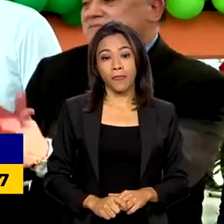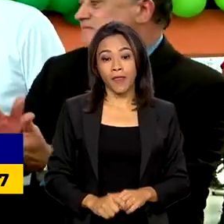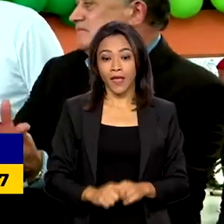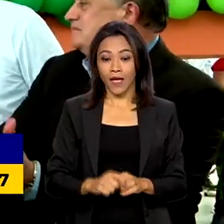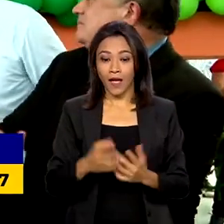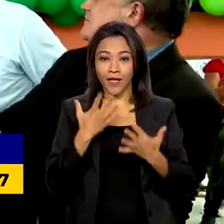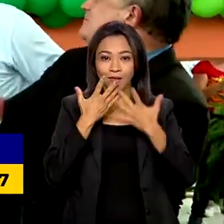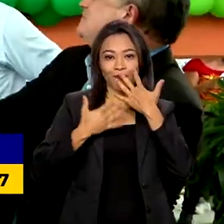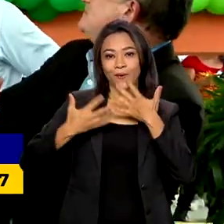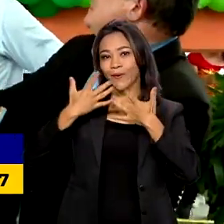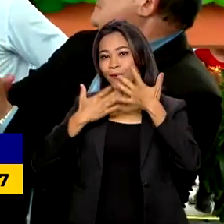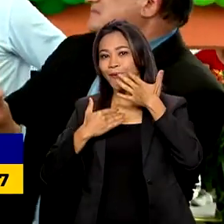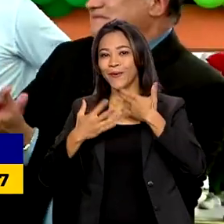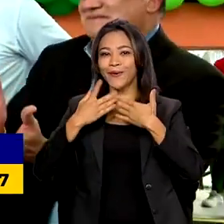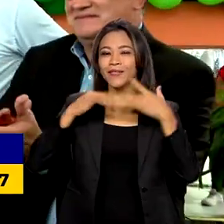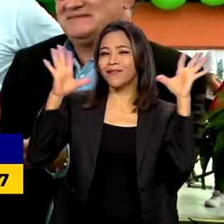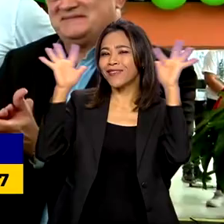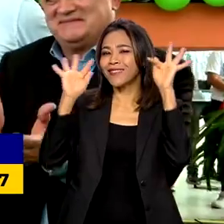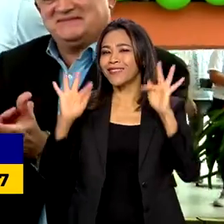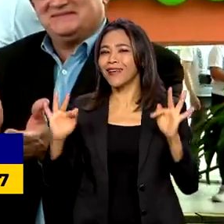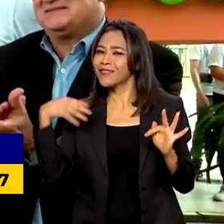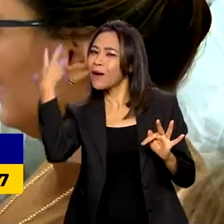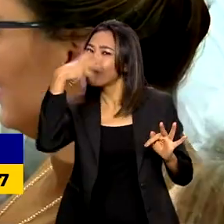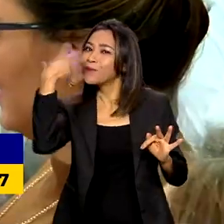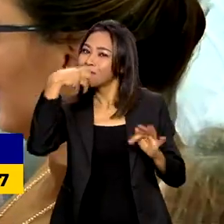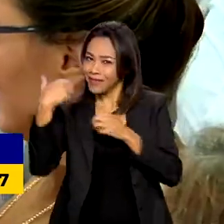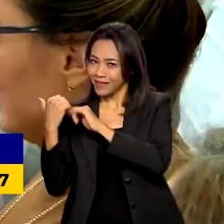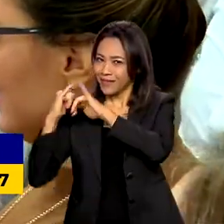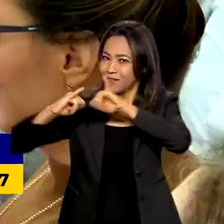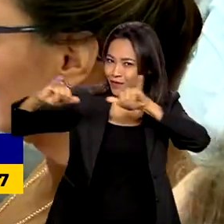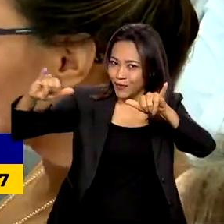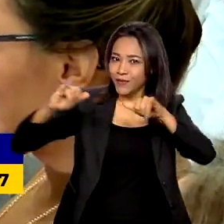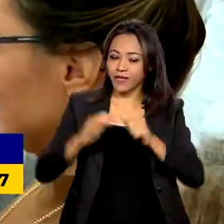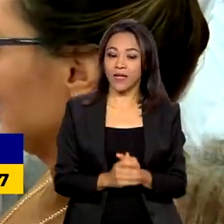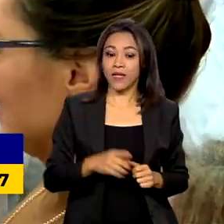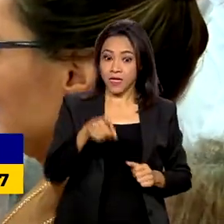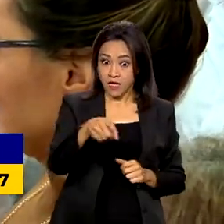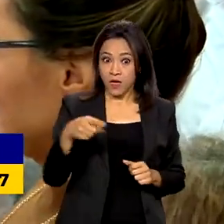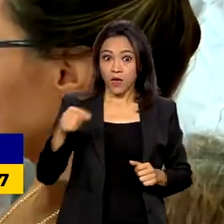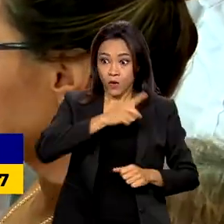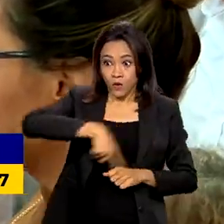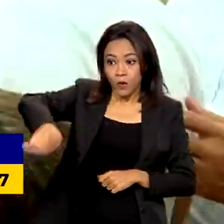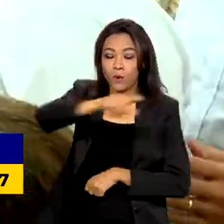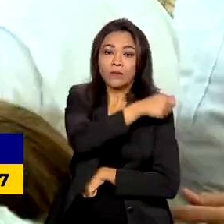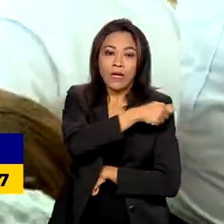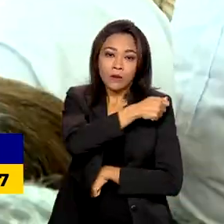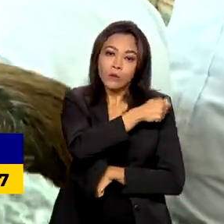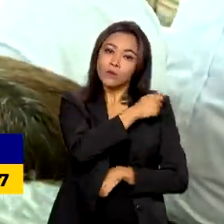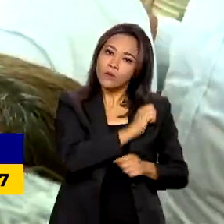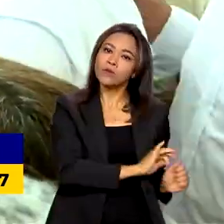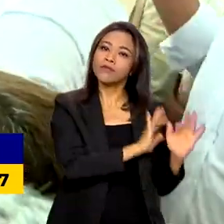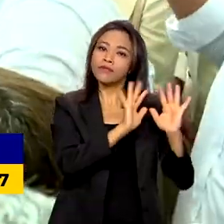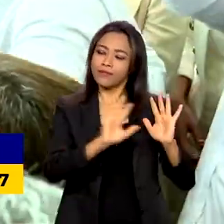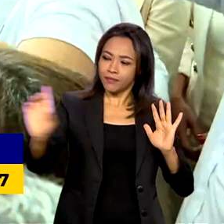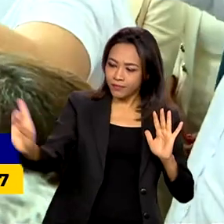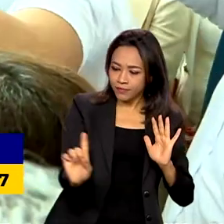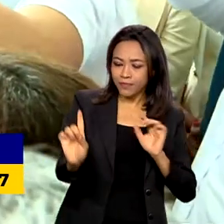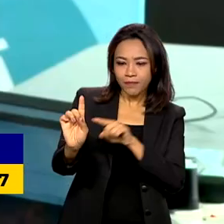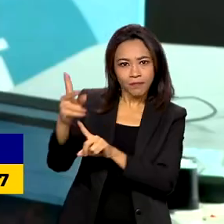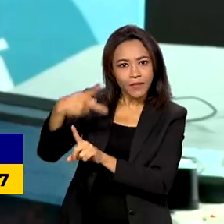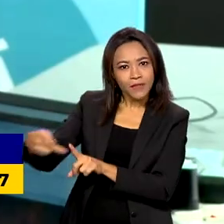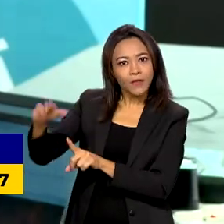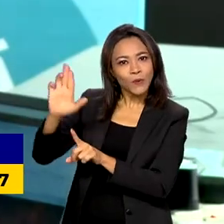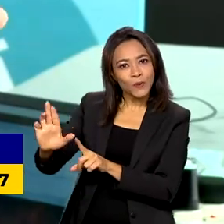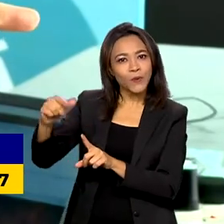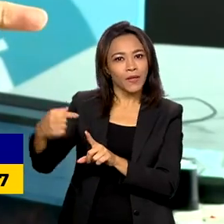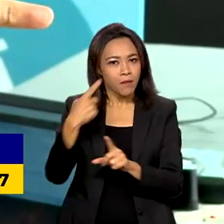Cores da felicidade, como diz a canção, os estudantes recepcionaram o presidente Lula, que parou para conhecer projetos